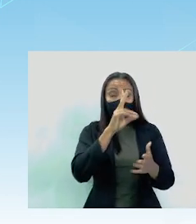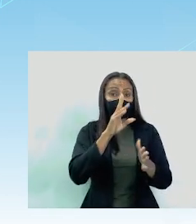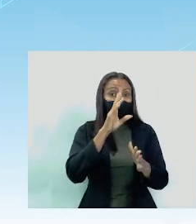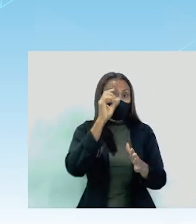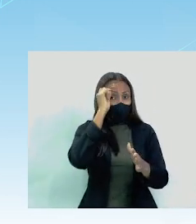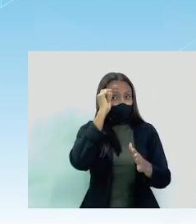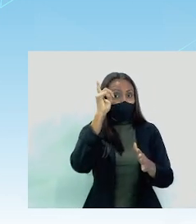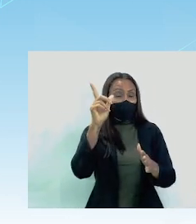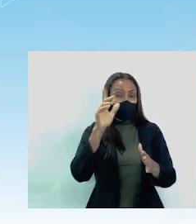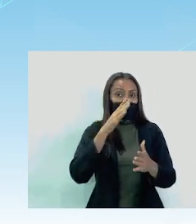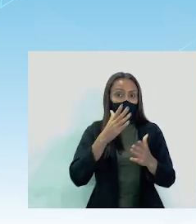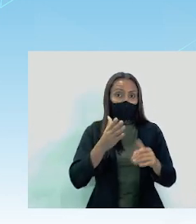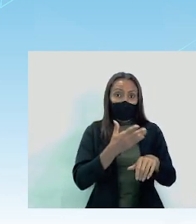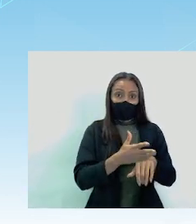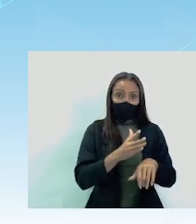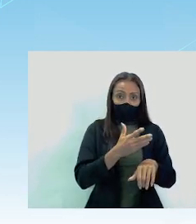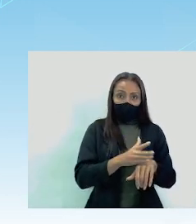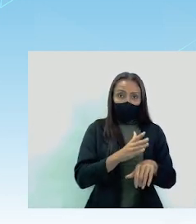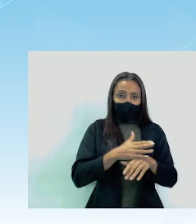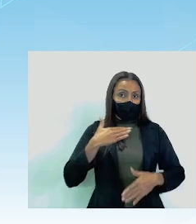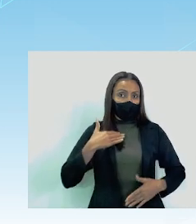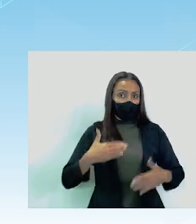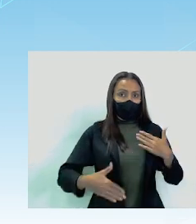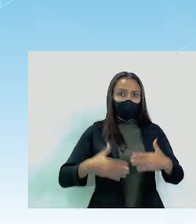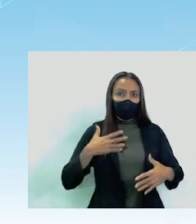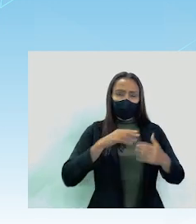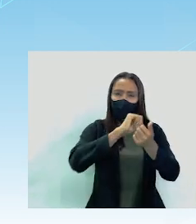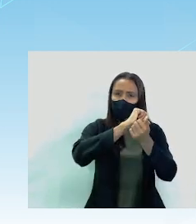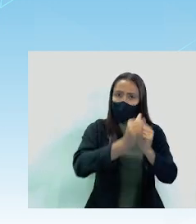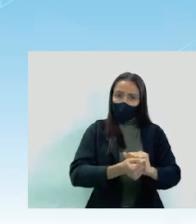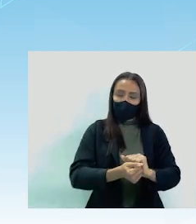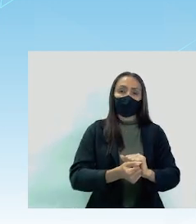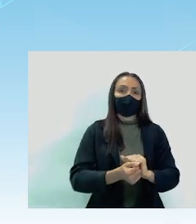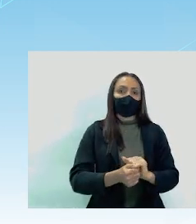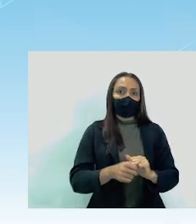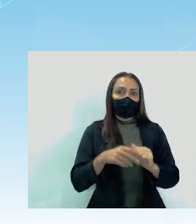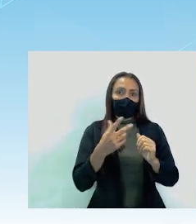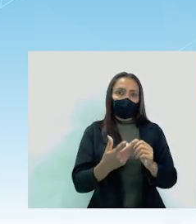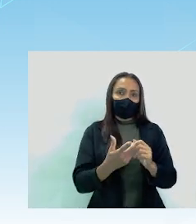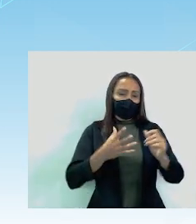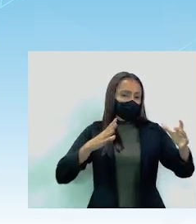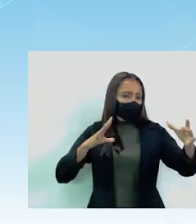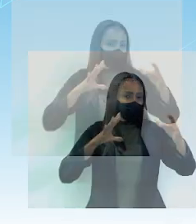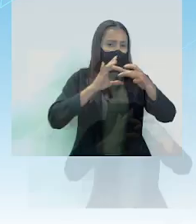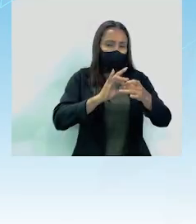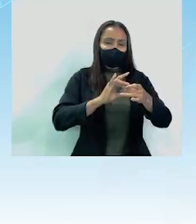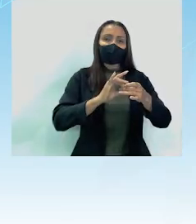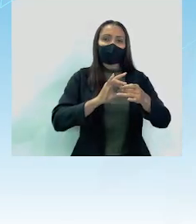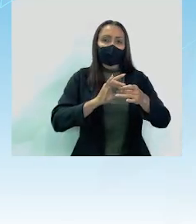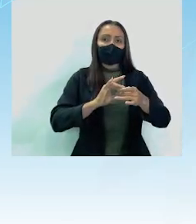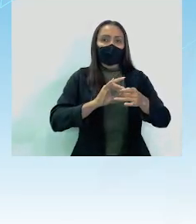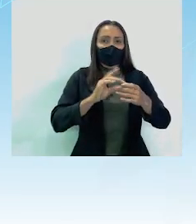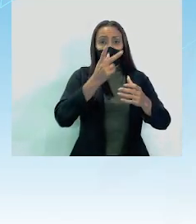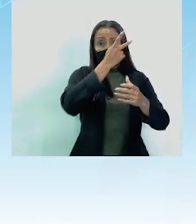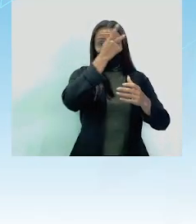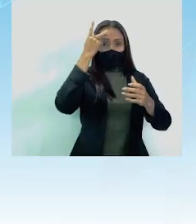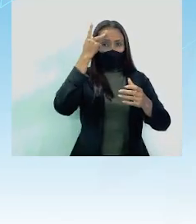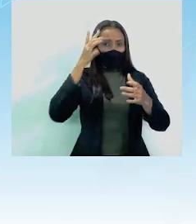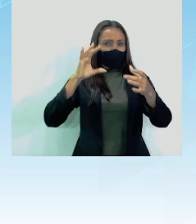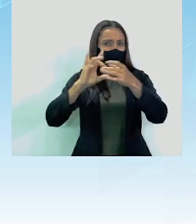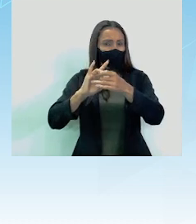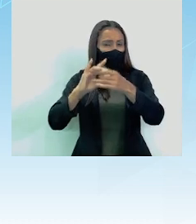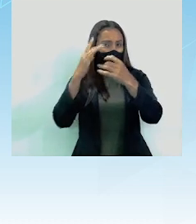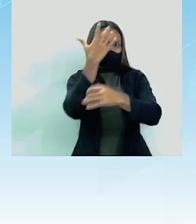ideia dessas práticas corporais de aventura na natureza é reconectar o ser humano com a natureza, reconectar o ser